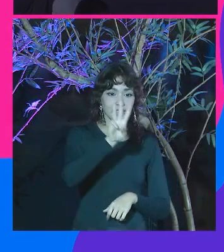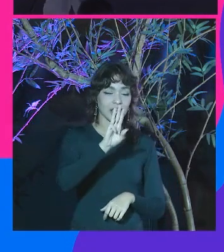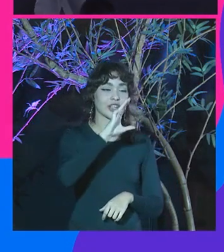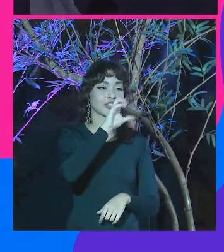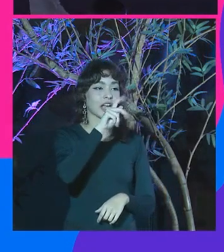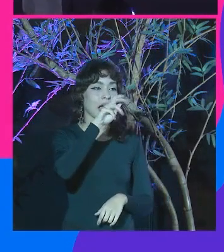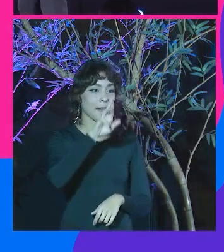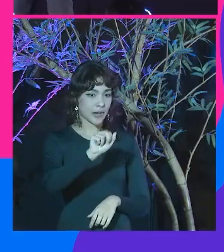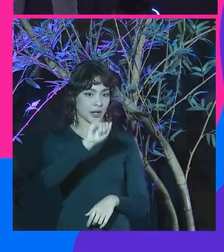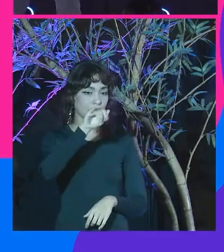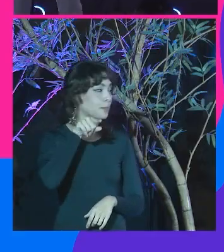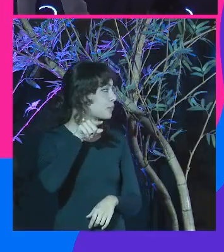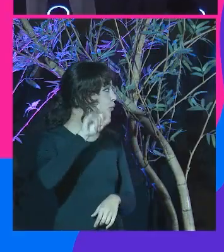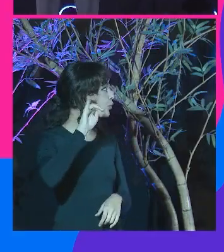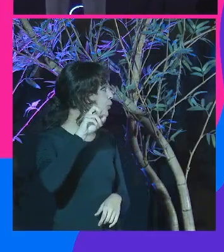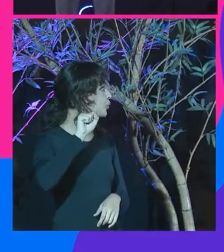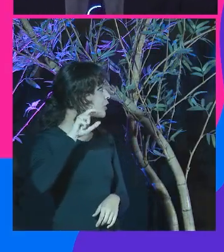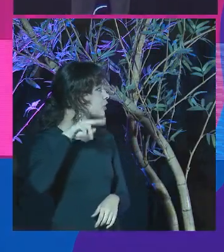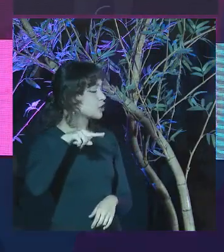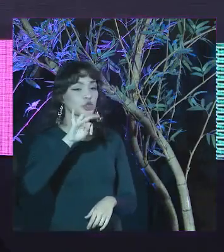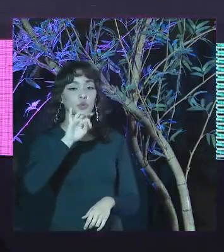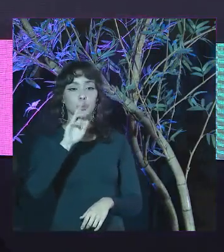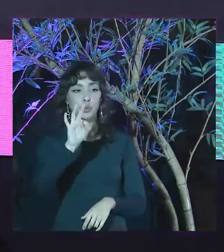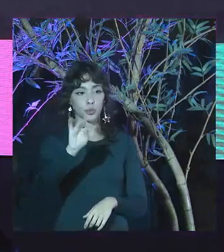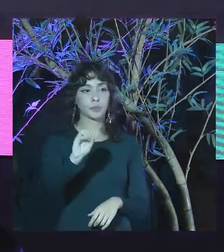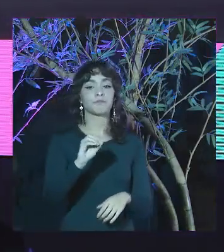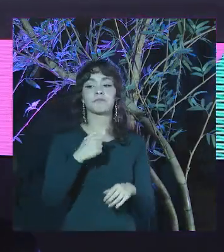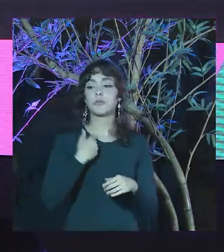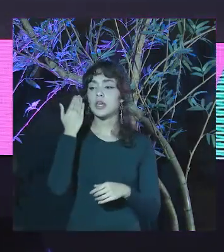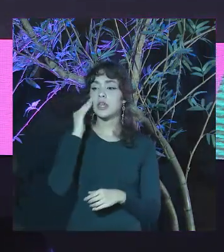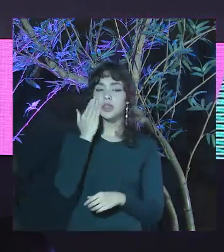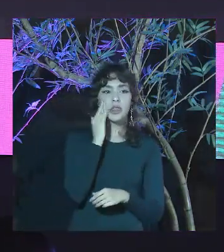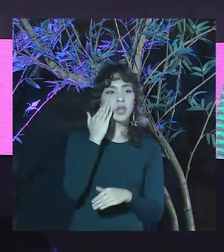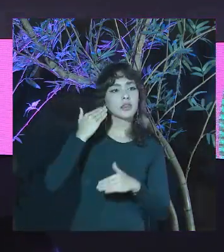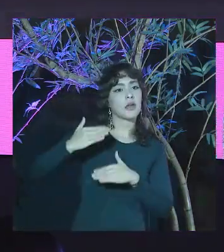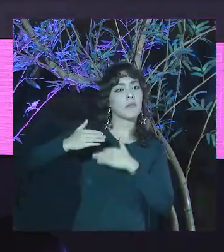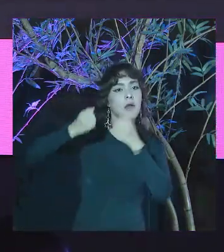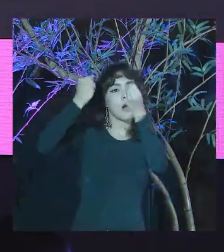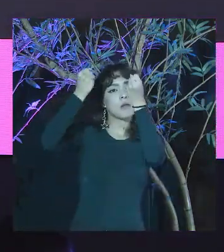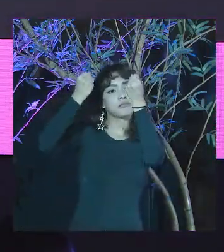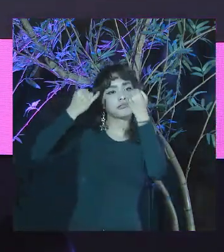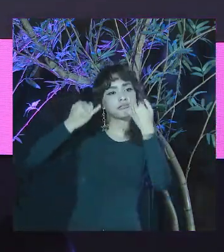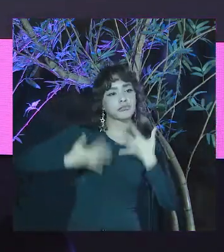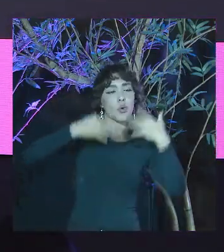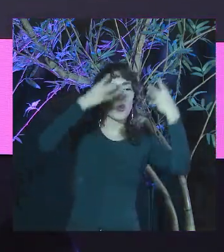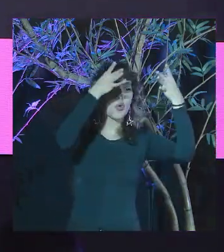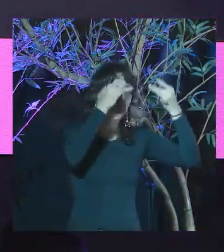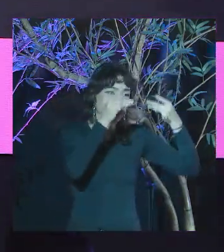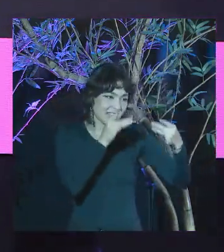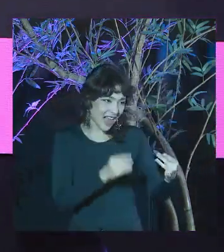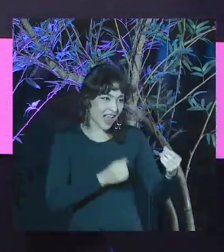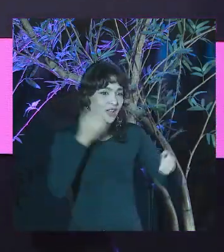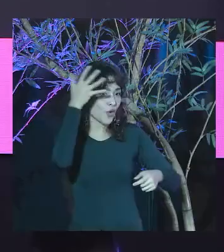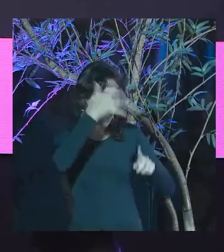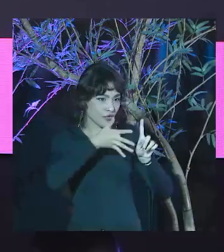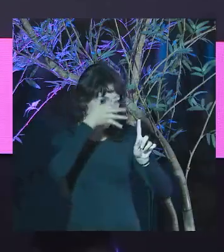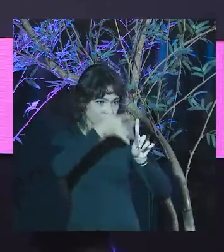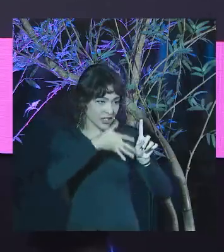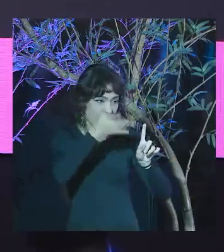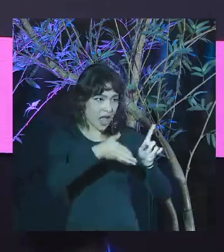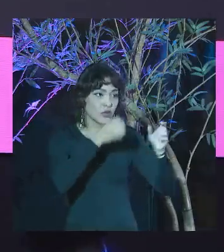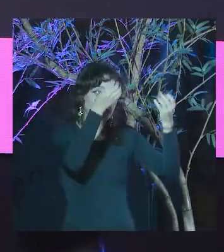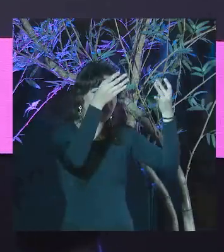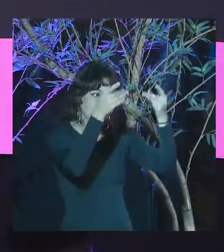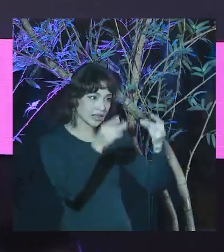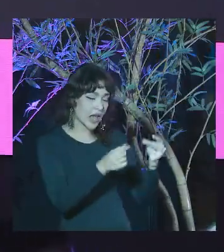capra.institute, vocês vão encontrar o desdobramento de todas as coisas que eu vou trazer nessa conversa aqui para vocês. Tá? Então vocês vão encontrar os mapas de navegação,